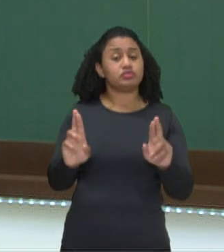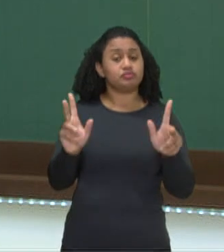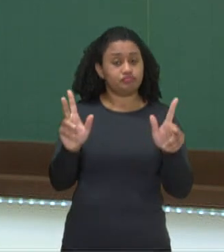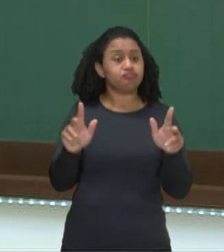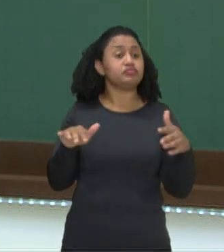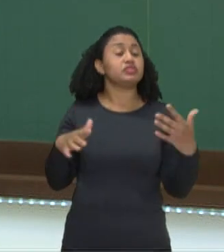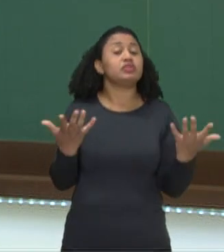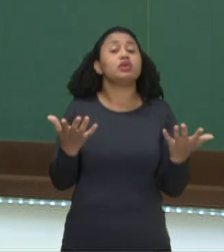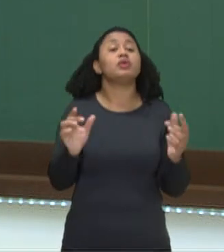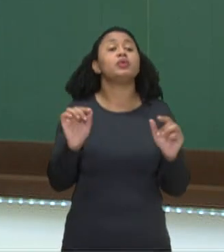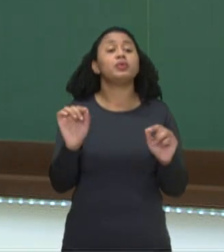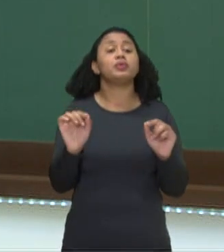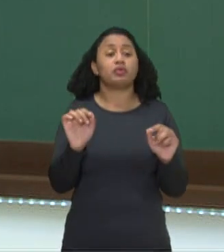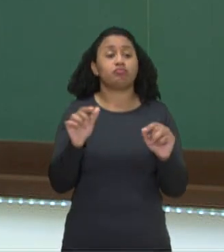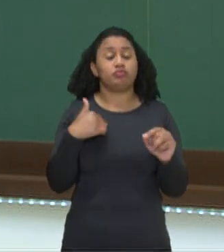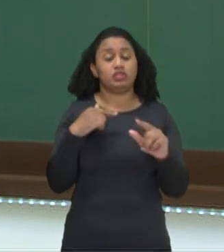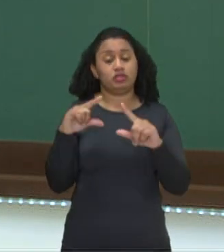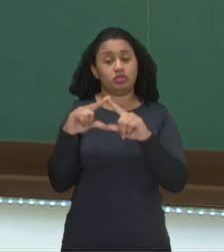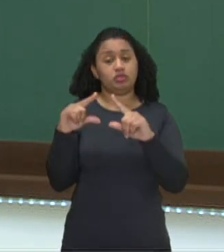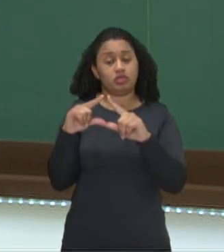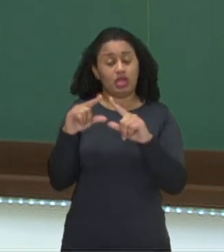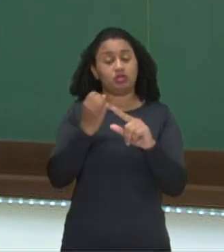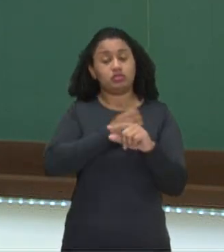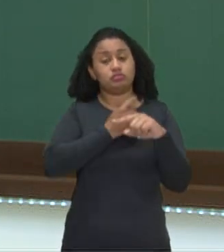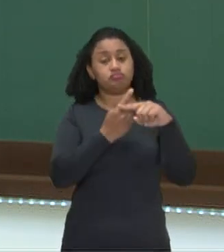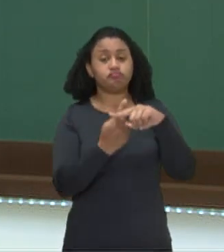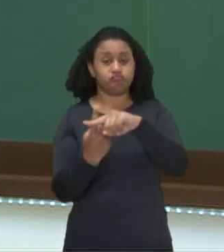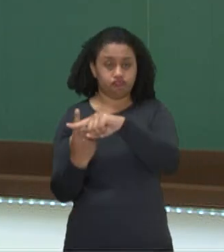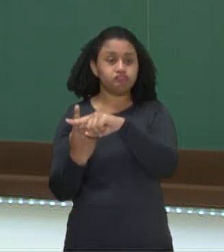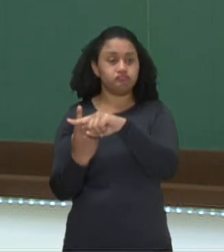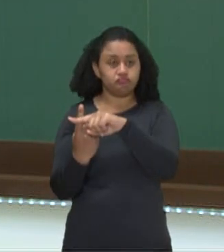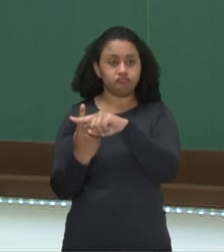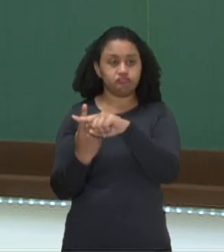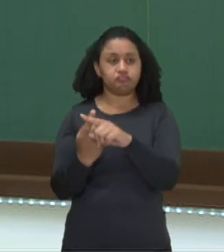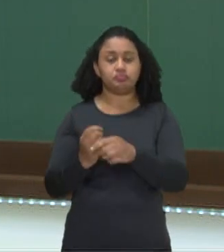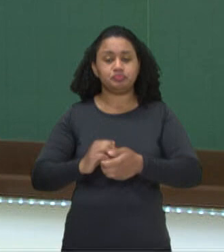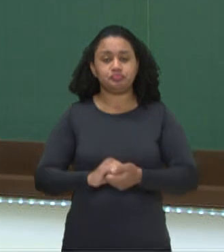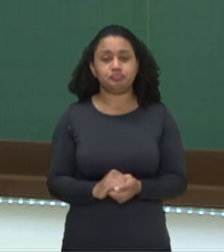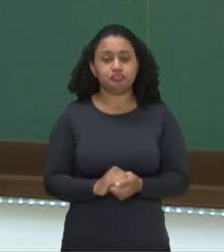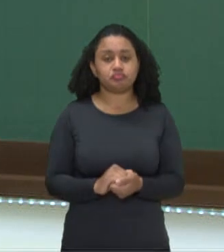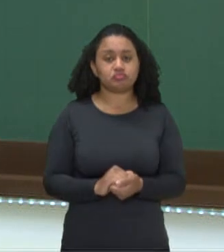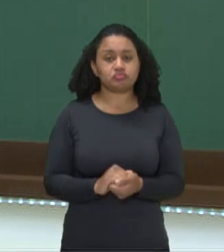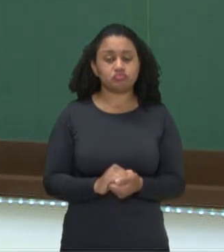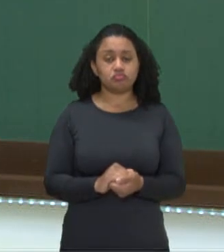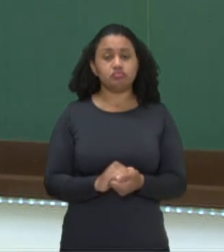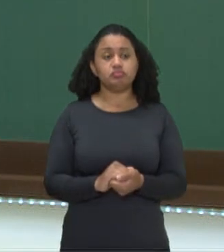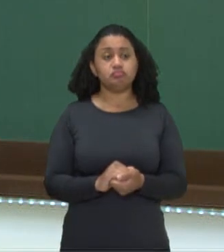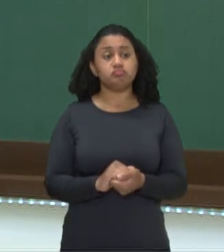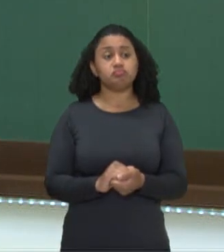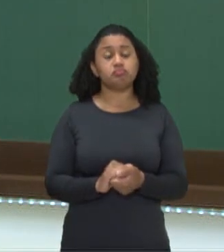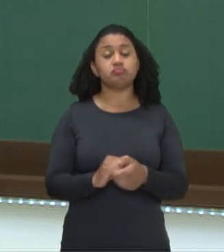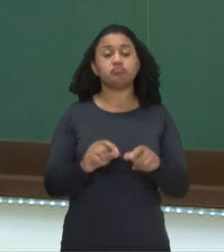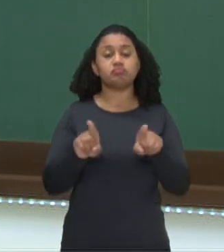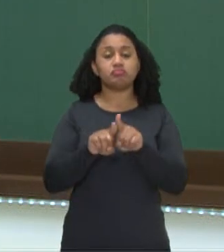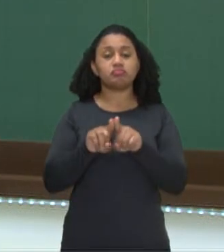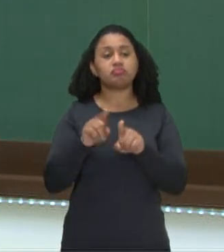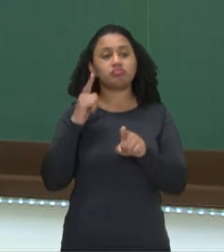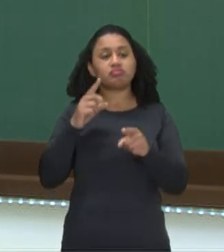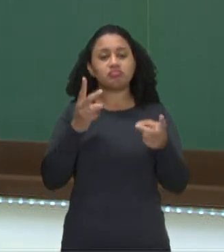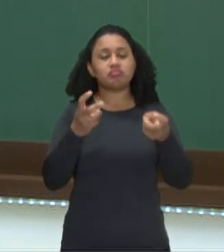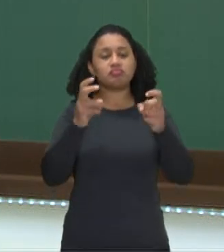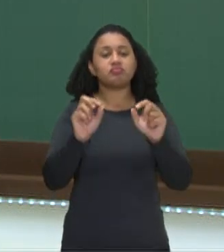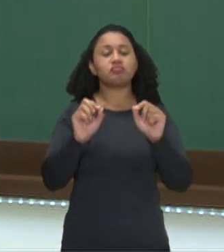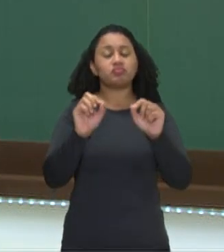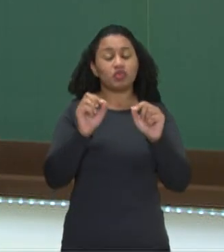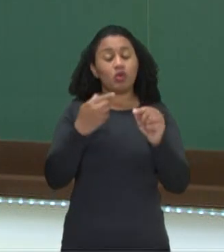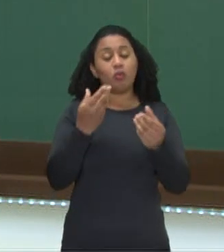Acontece quando? Acontece quando o meu delta é positivo, delta maior do que zero. Podemos, pessoal, visualizar